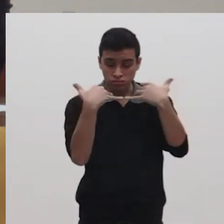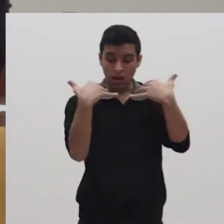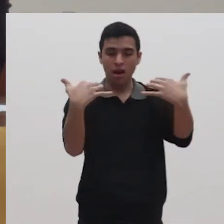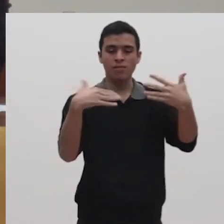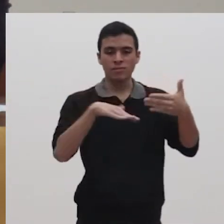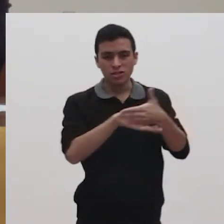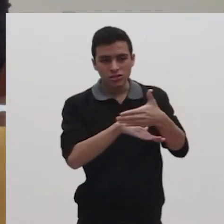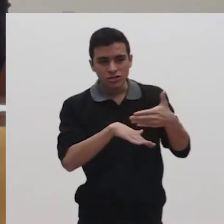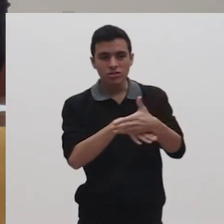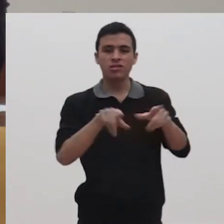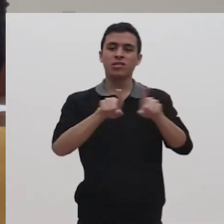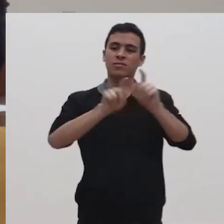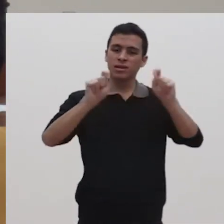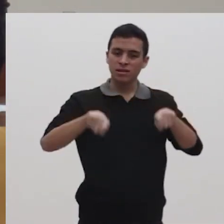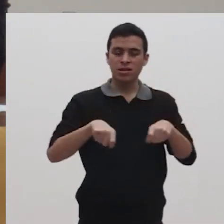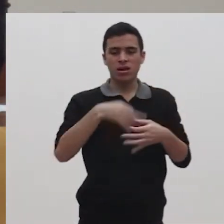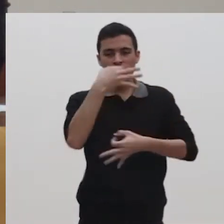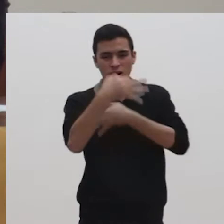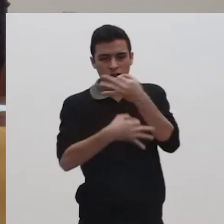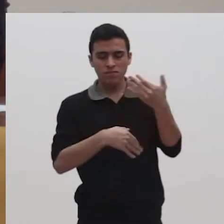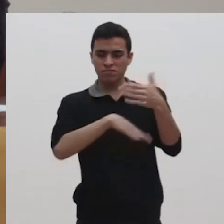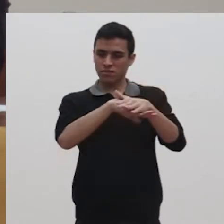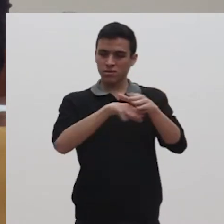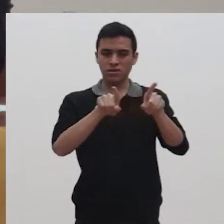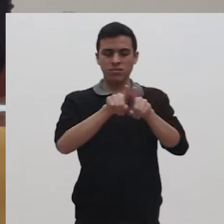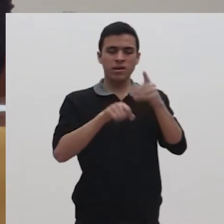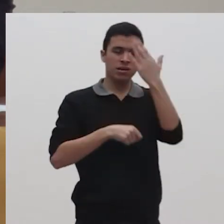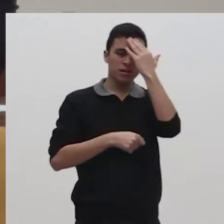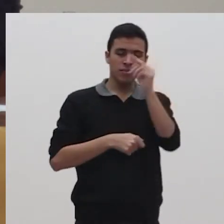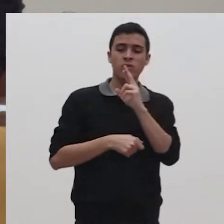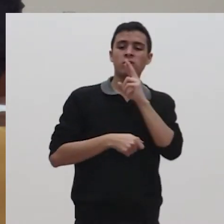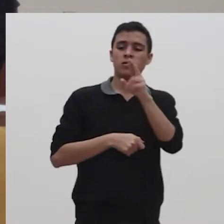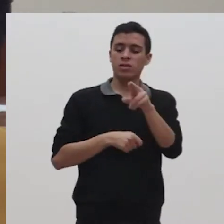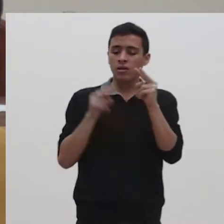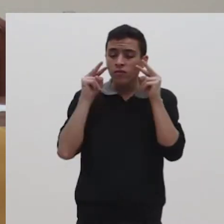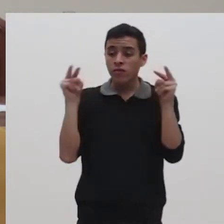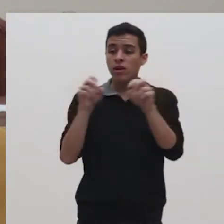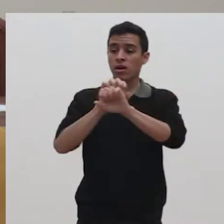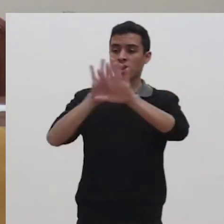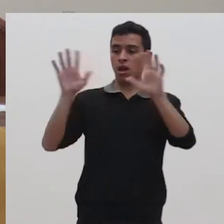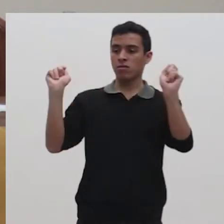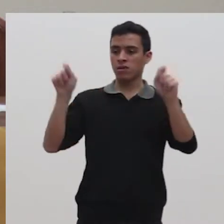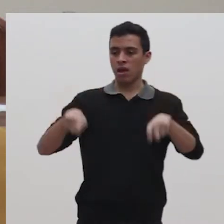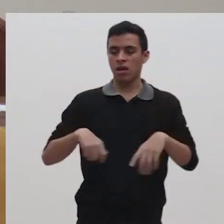participar da construção e todos têm que saber o resultado de maneira transparente.